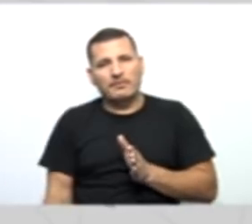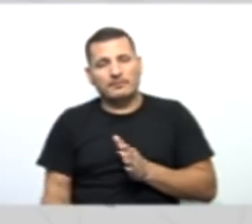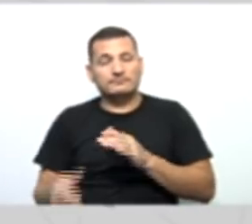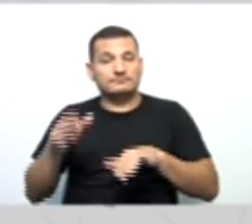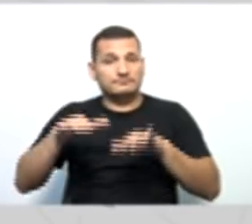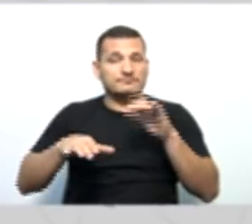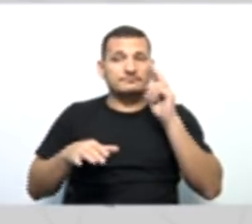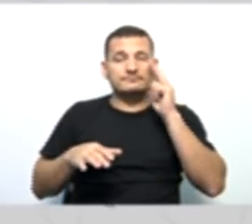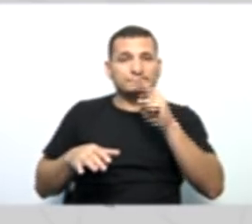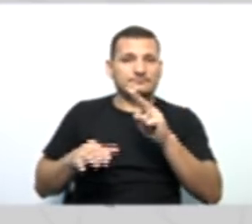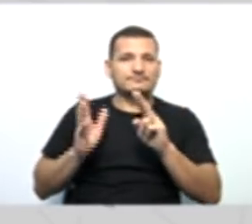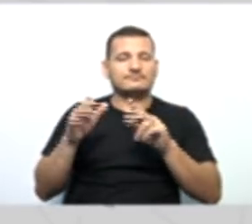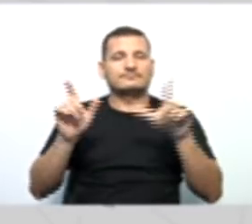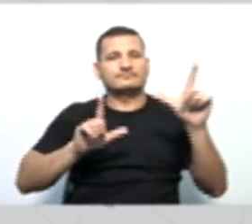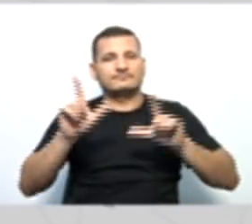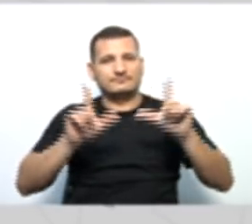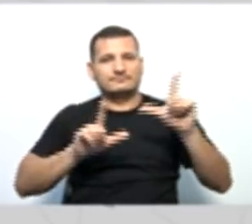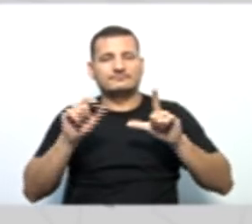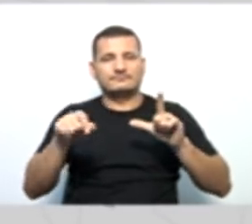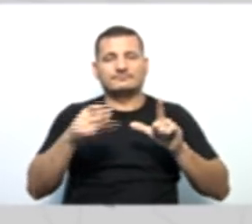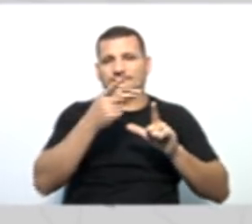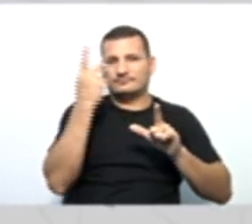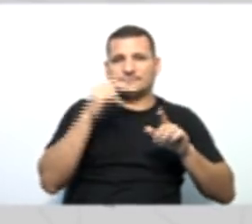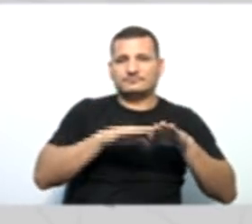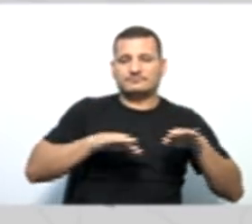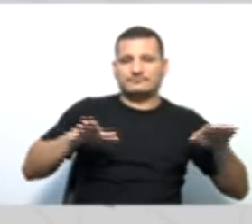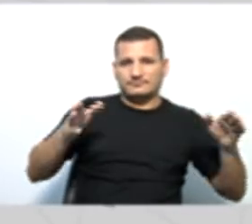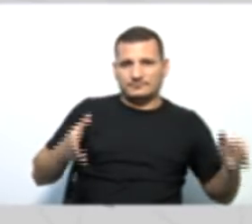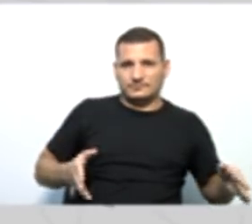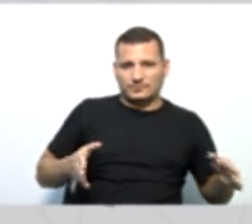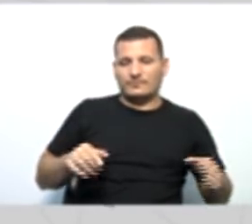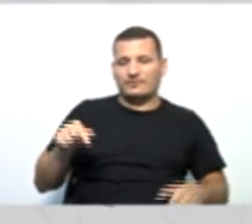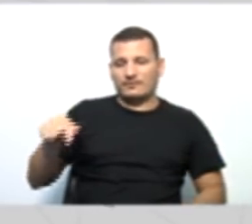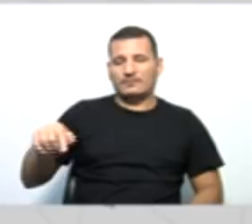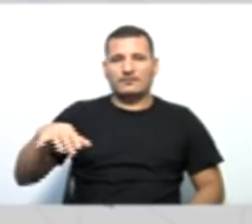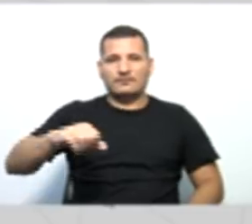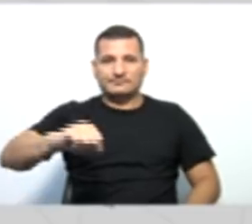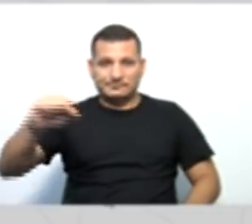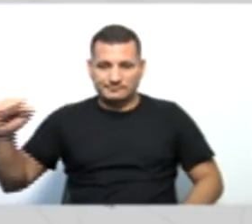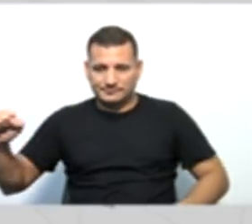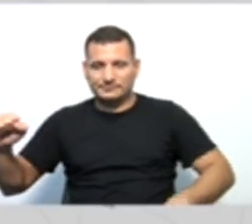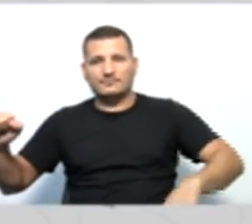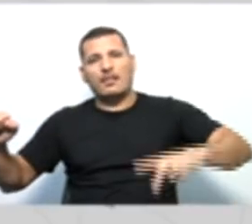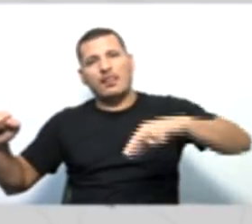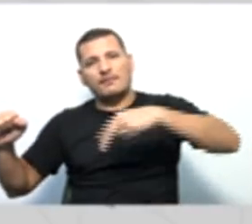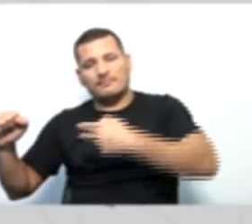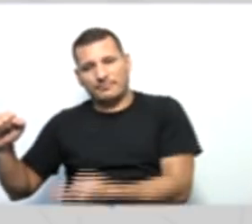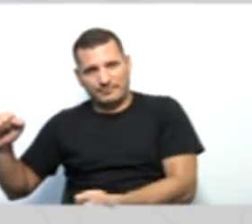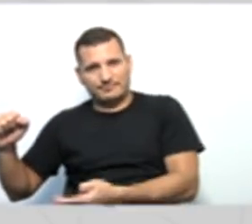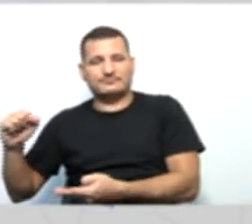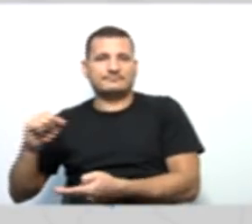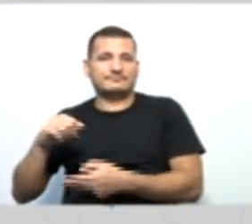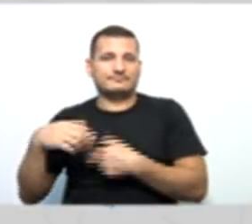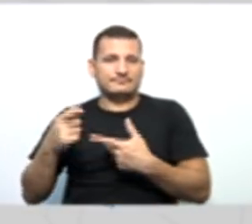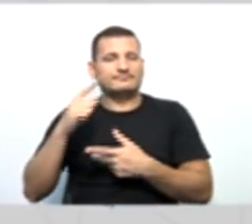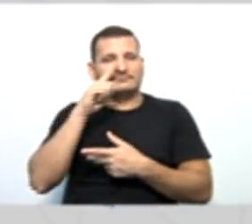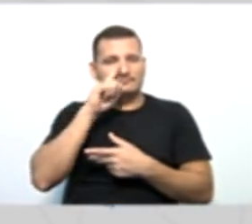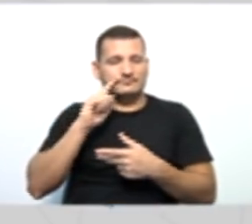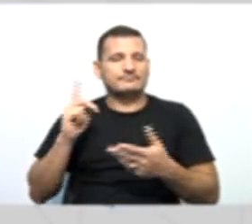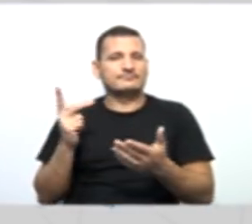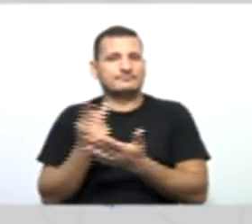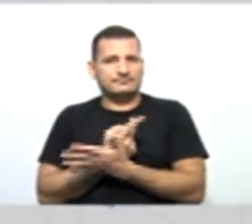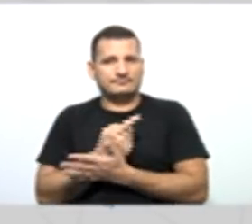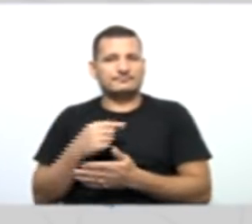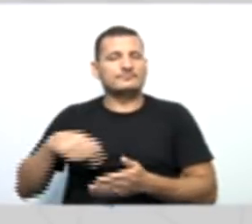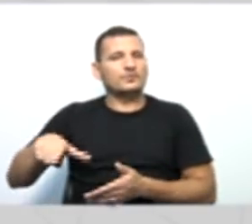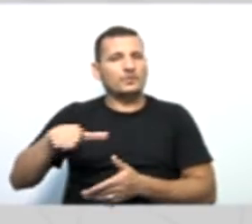uma videocassetada, o pessoal estava atendendo no balcão, o outro foi lá, abriu um alçapão, a outra não viu, estava vindo de costa, caiu. Então, riscos de acidente no local